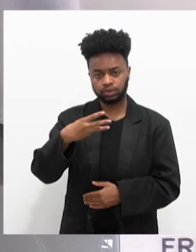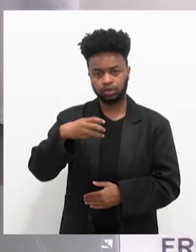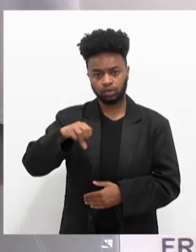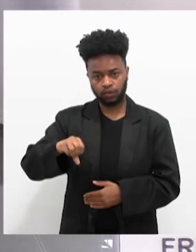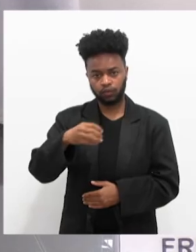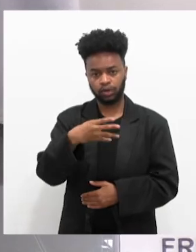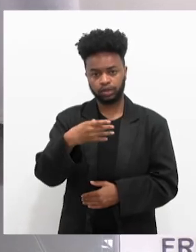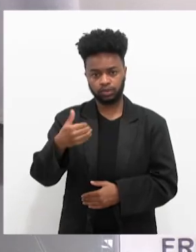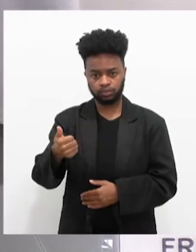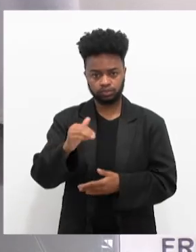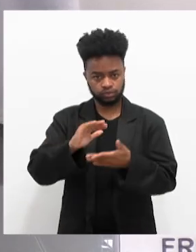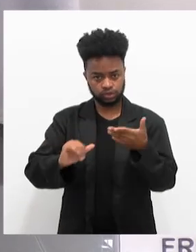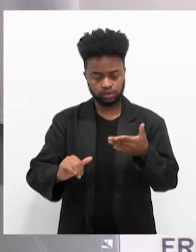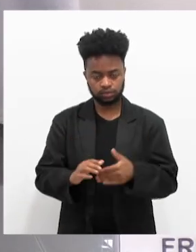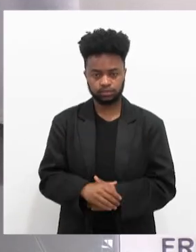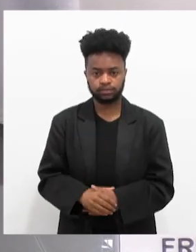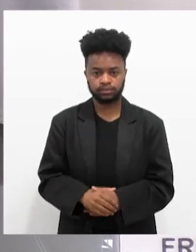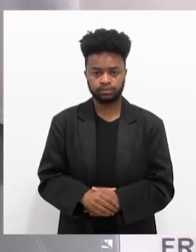41 retirados.